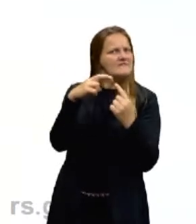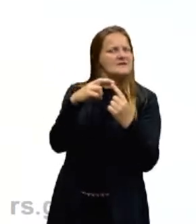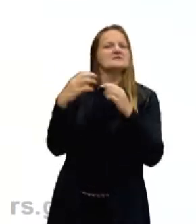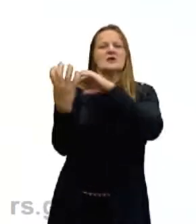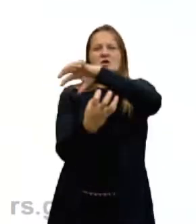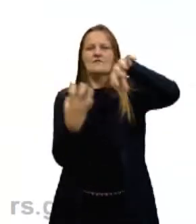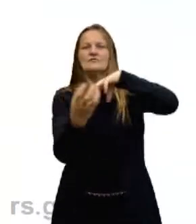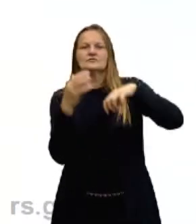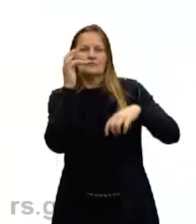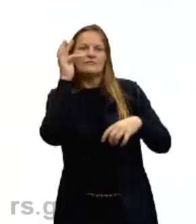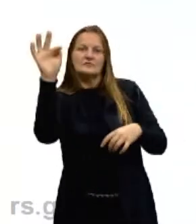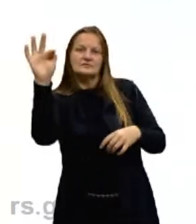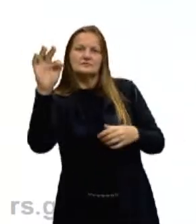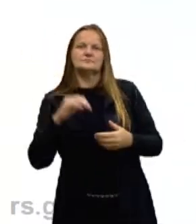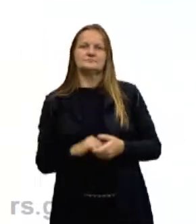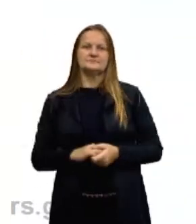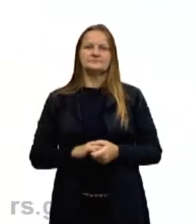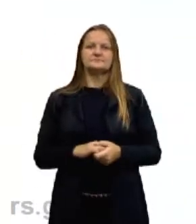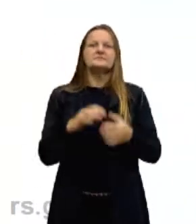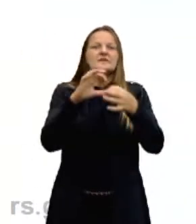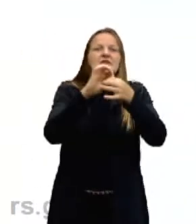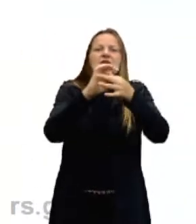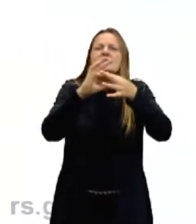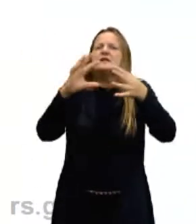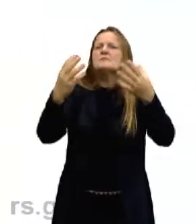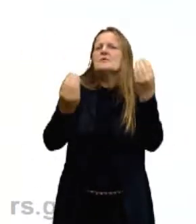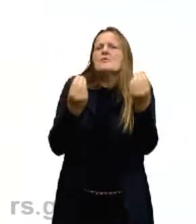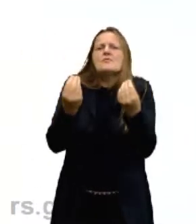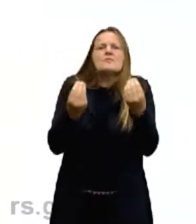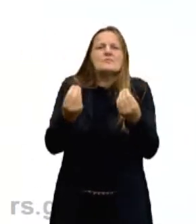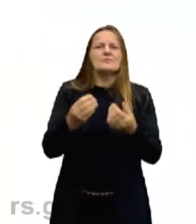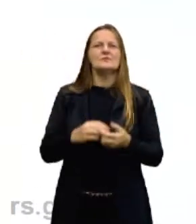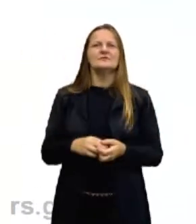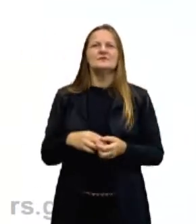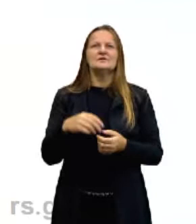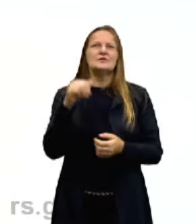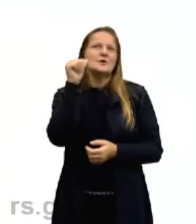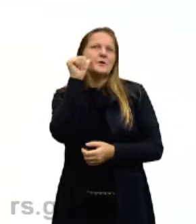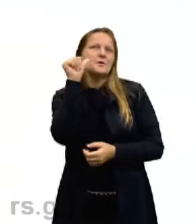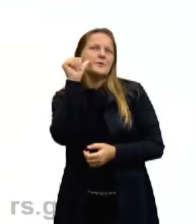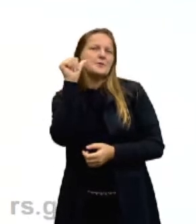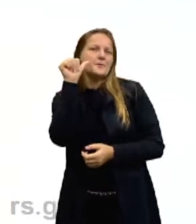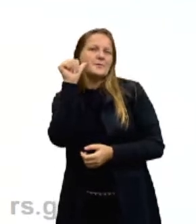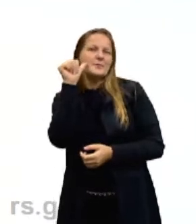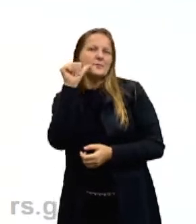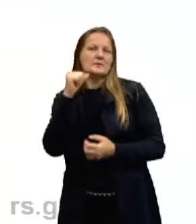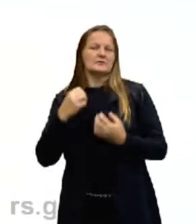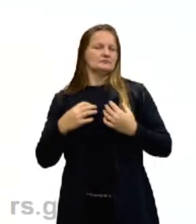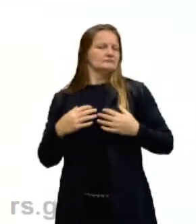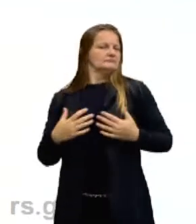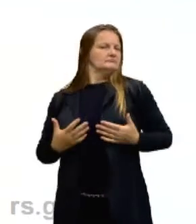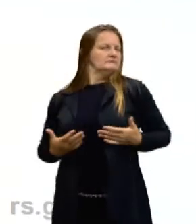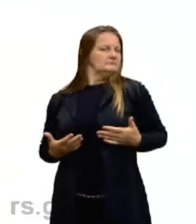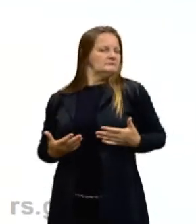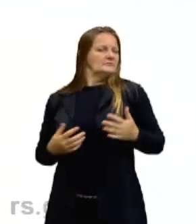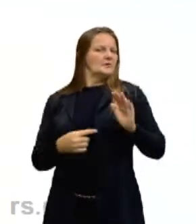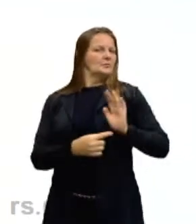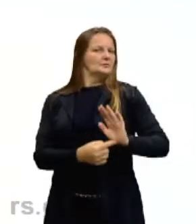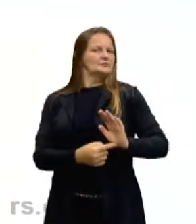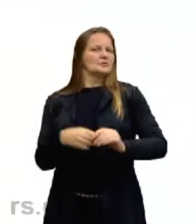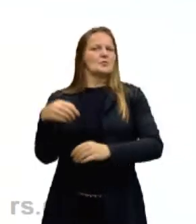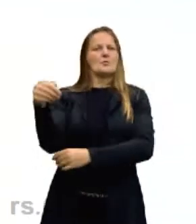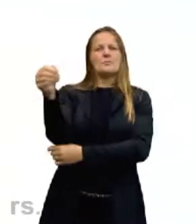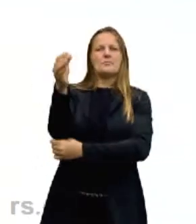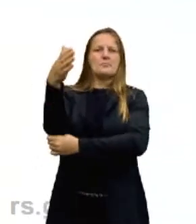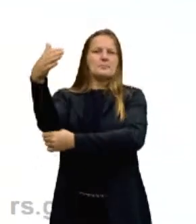Revolução Francesa né E essa liberdade ali uma uma uma figura feminina com os seios à mostra e tal com uma